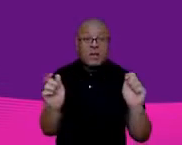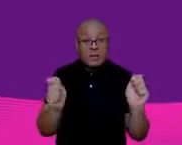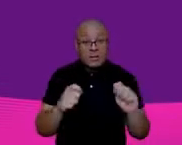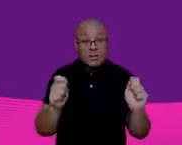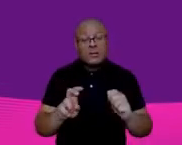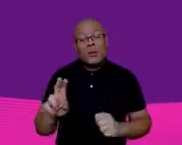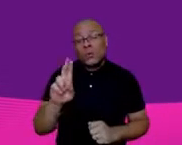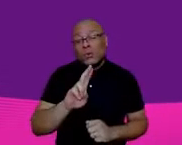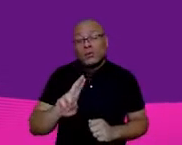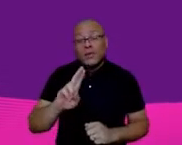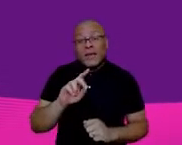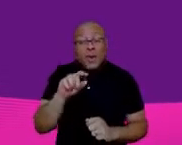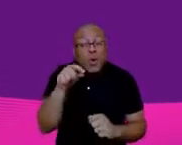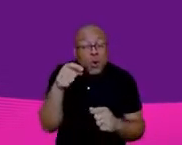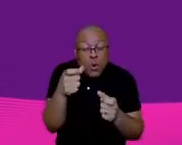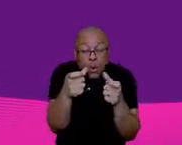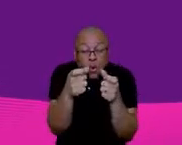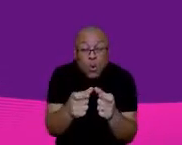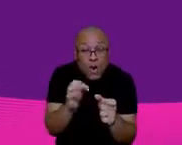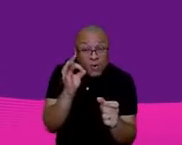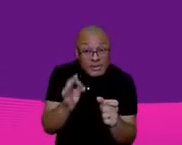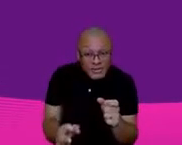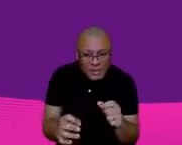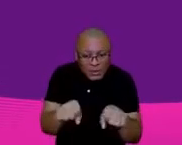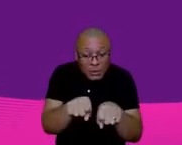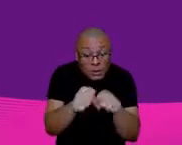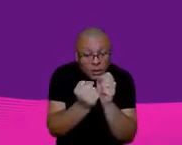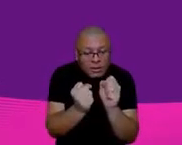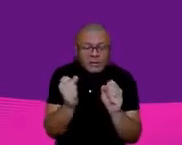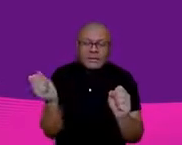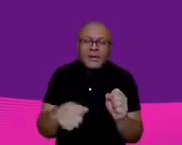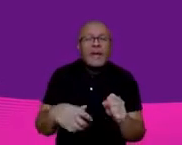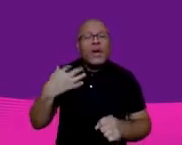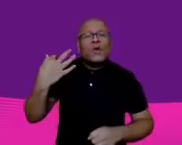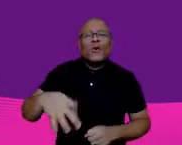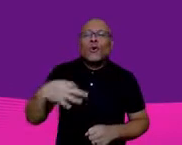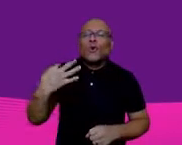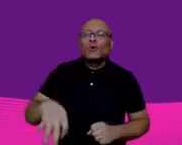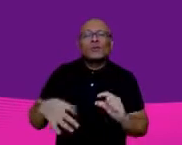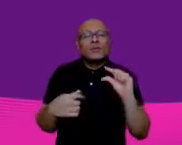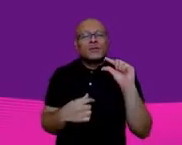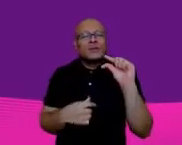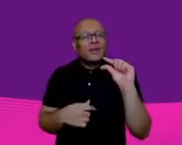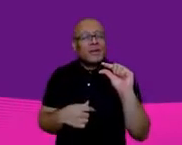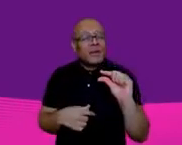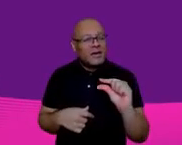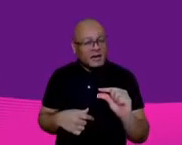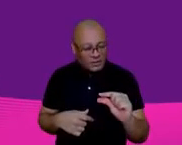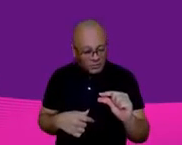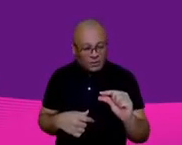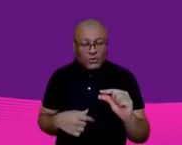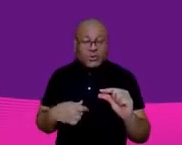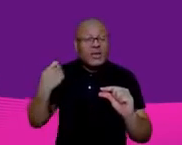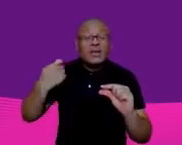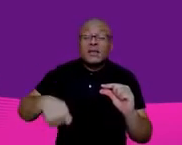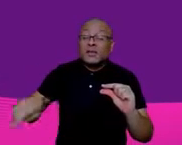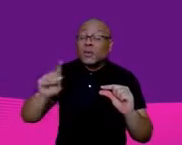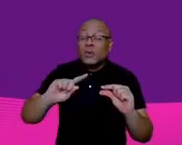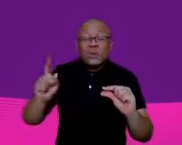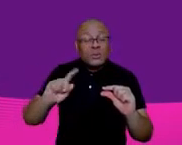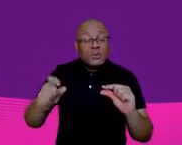da lesão. Além disso, menos dor pós-operatória e, portanto, menos necessidade de uso de